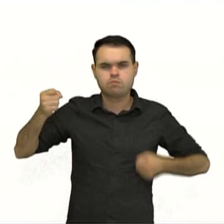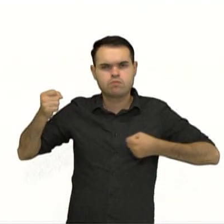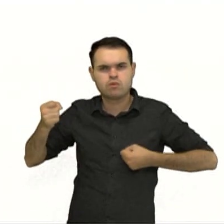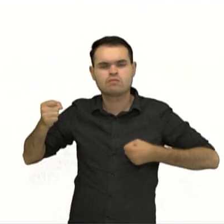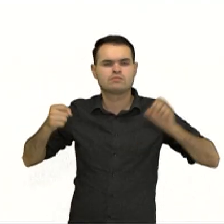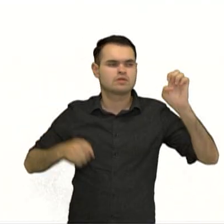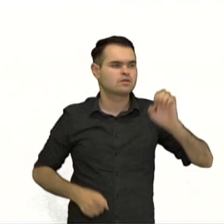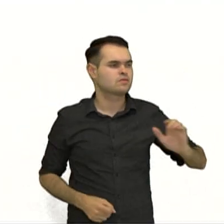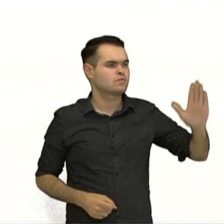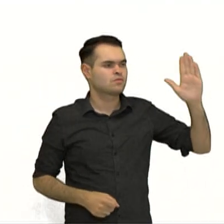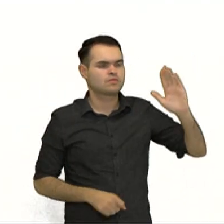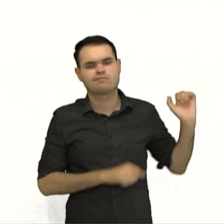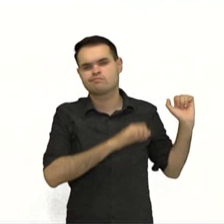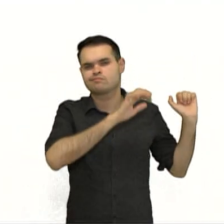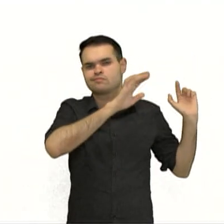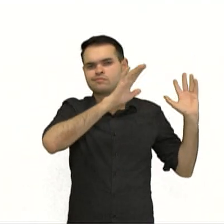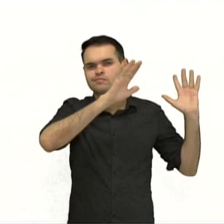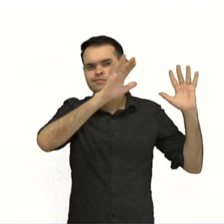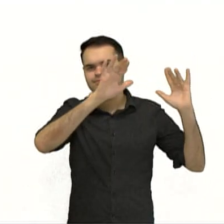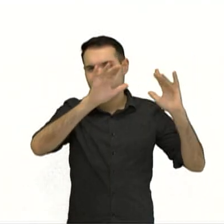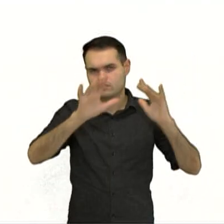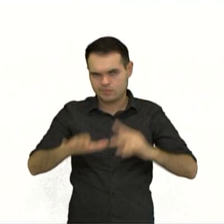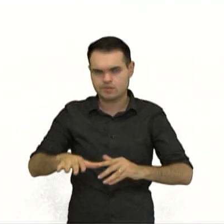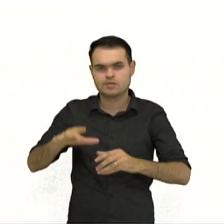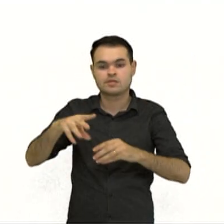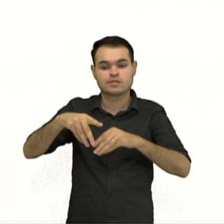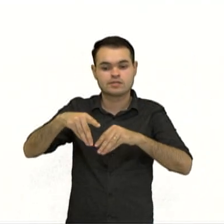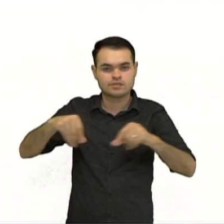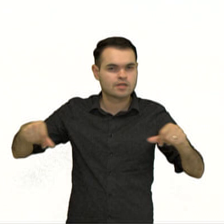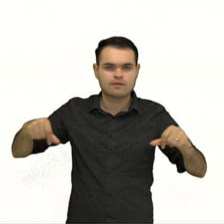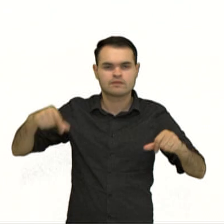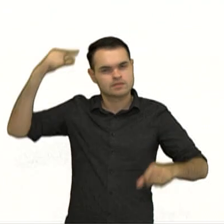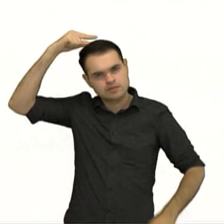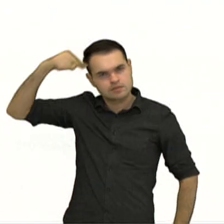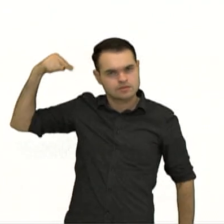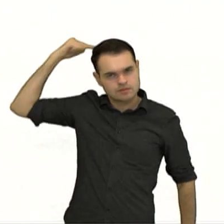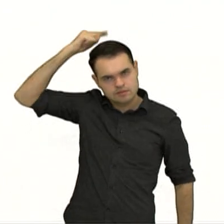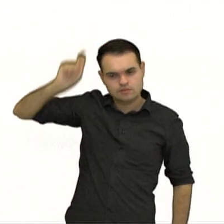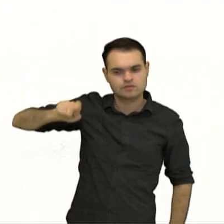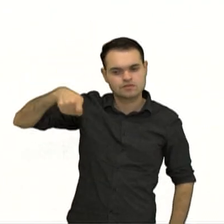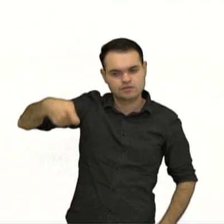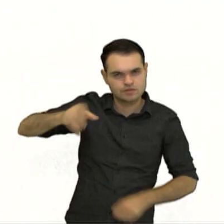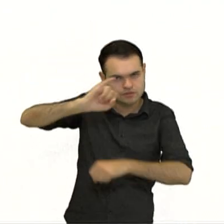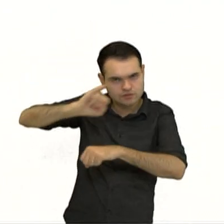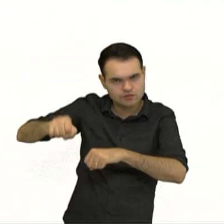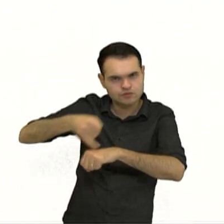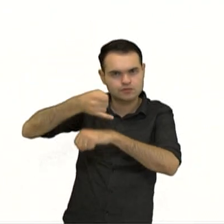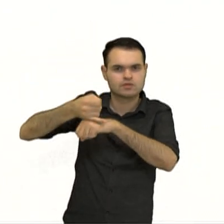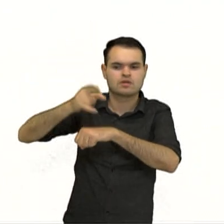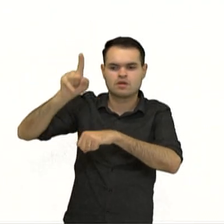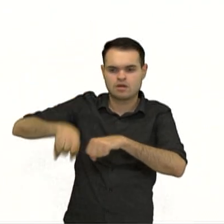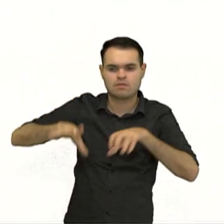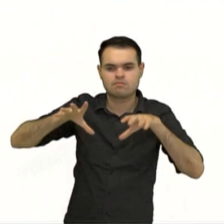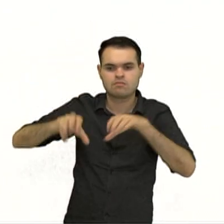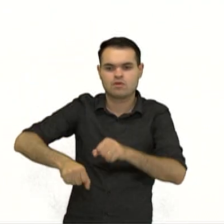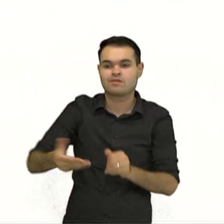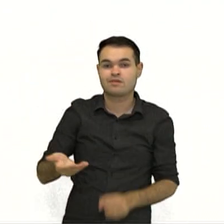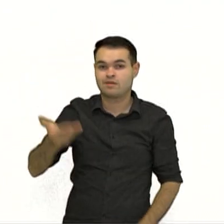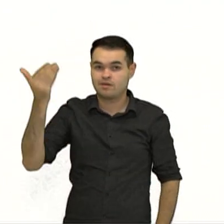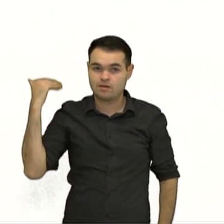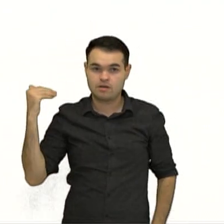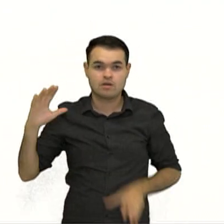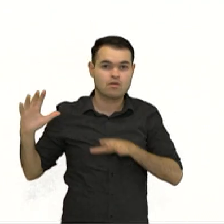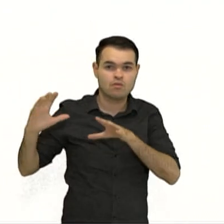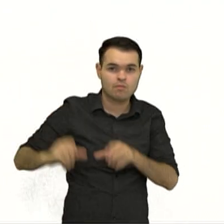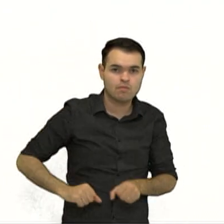da Europa rumo à Terra Santa, Jerusalém, para reconquistar a região que estava sob o domínio,